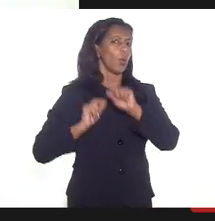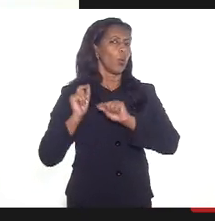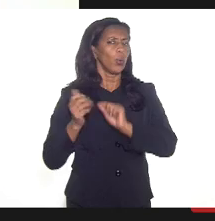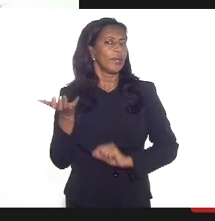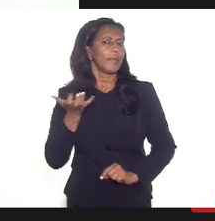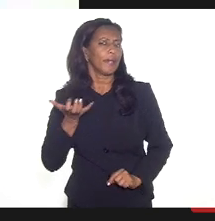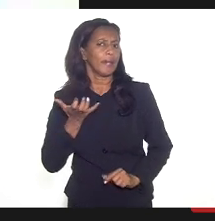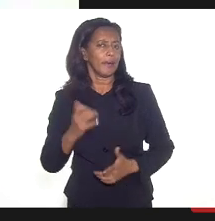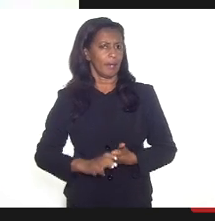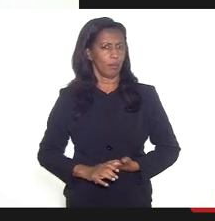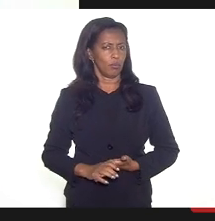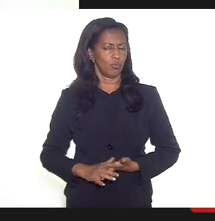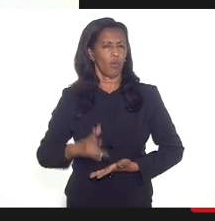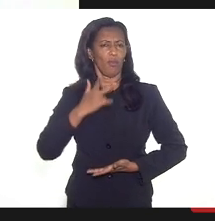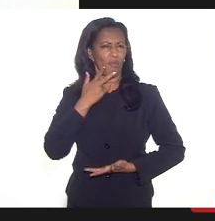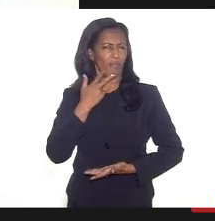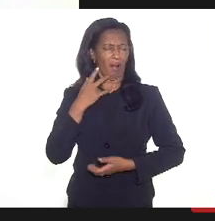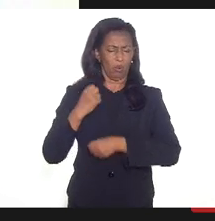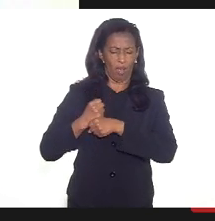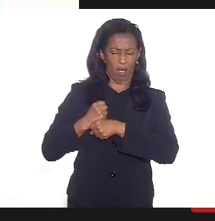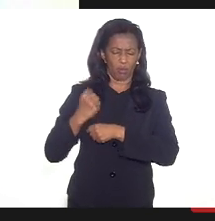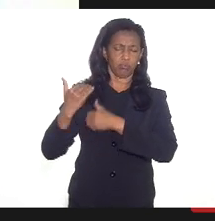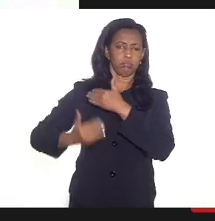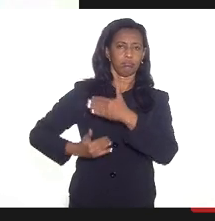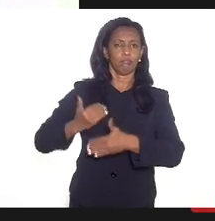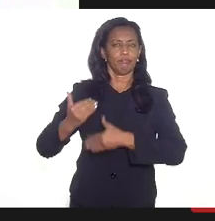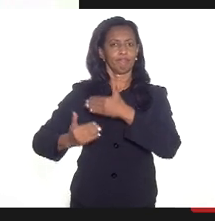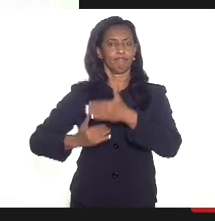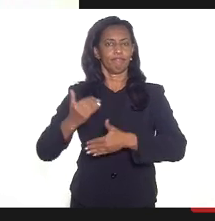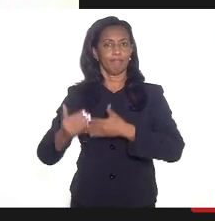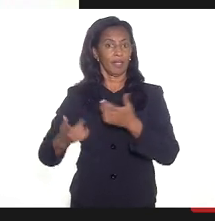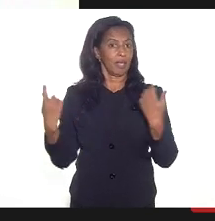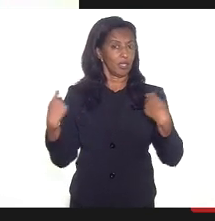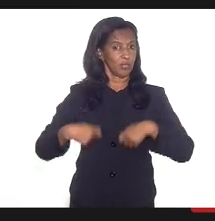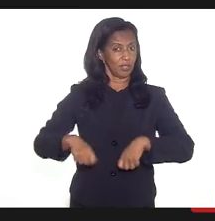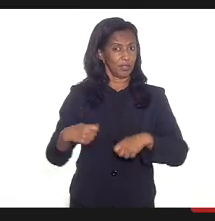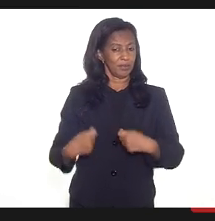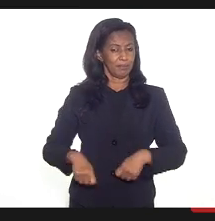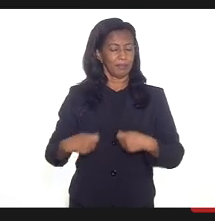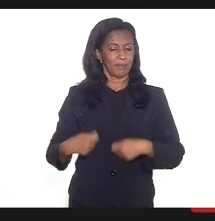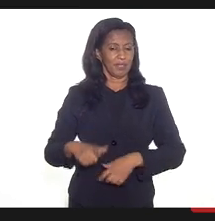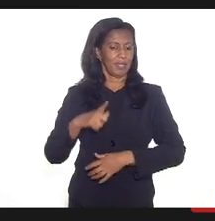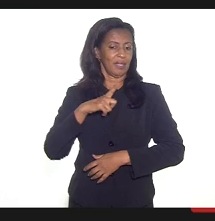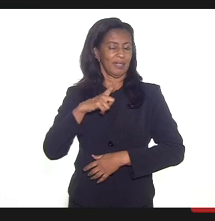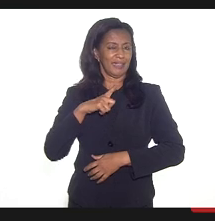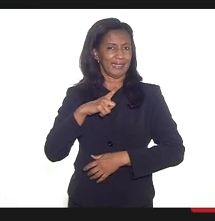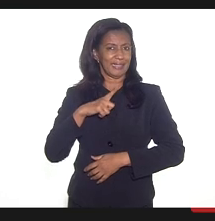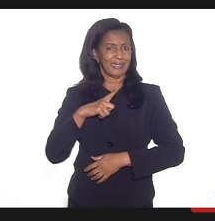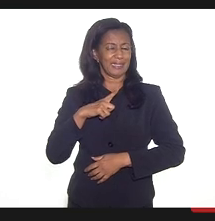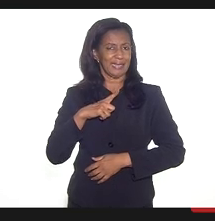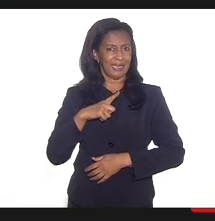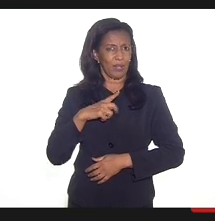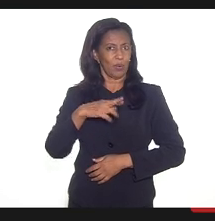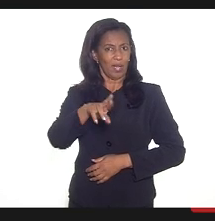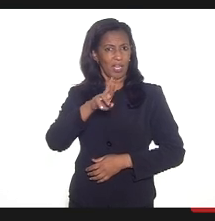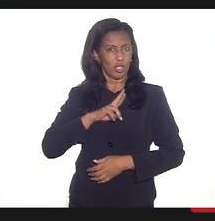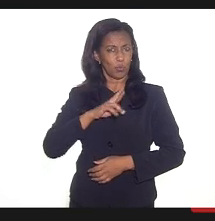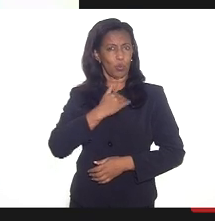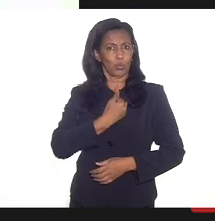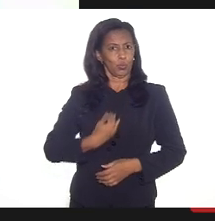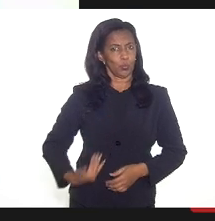vários e vários anos e a gente precisa realmente ter uma escuta de qualidade.